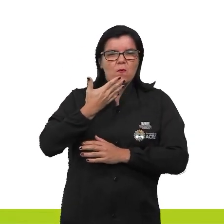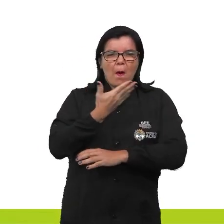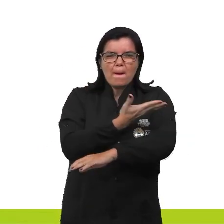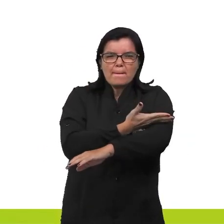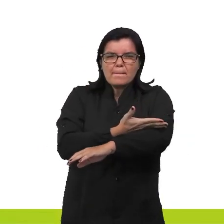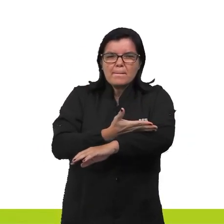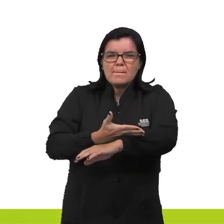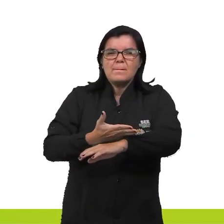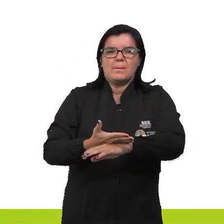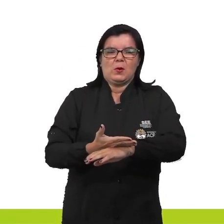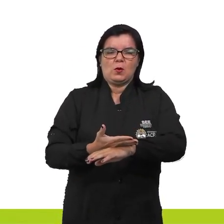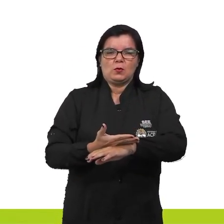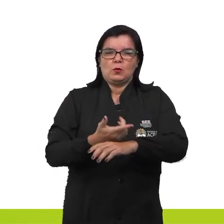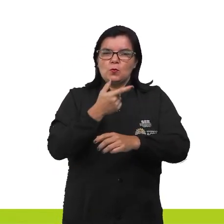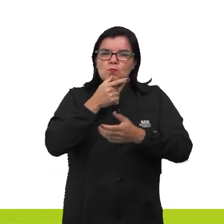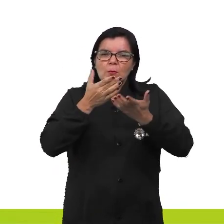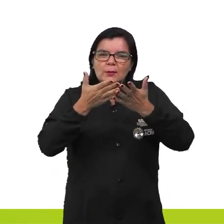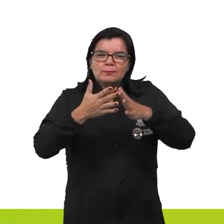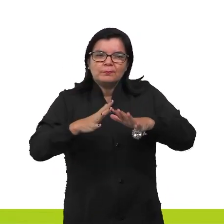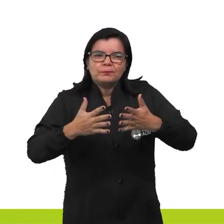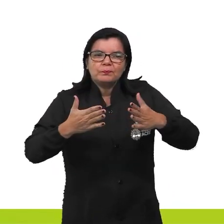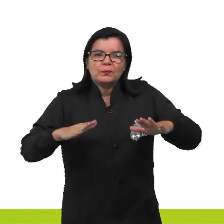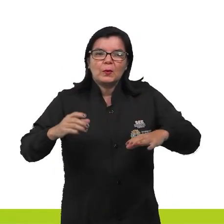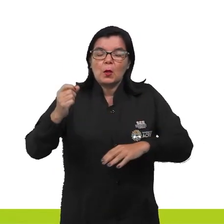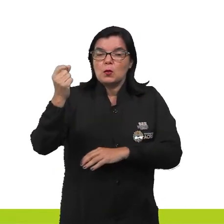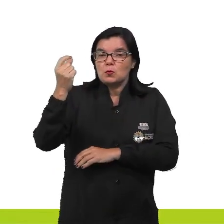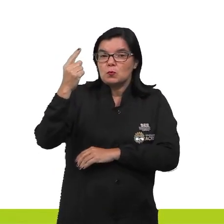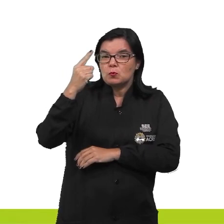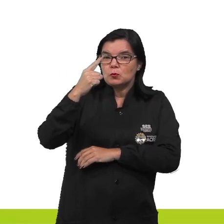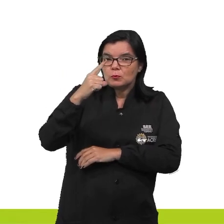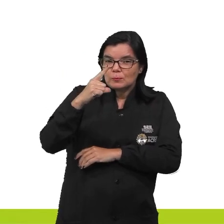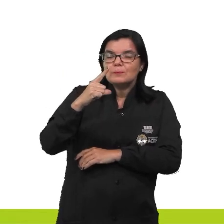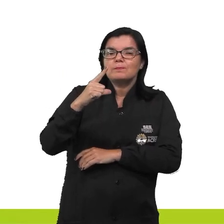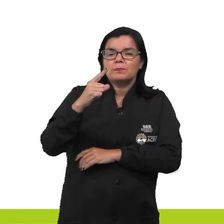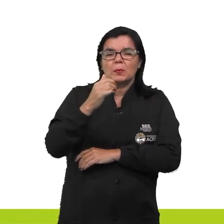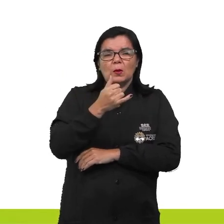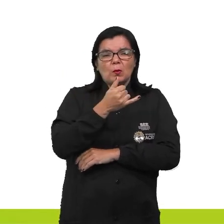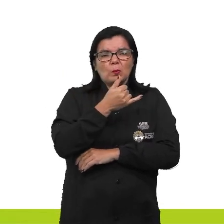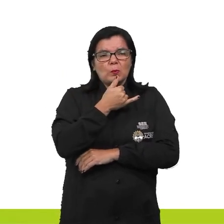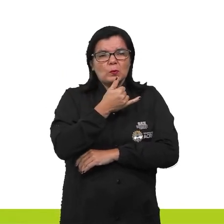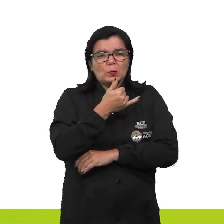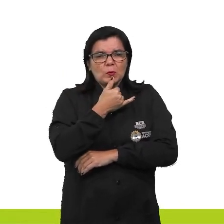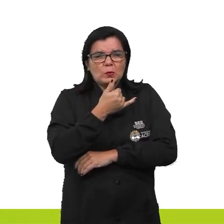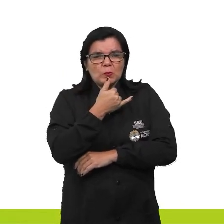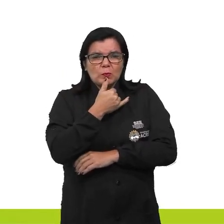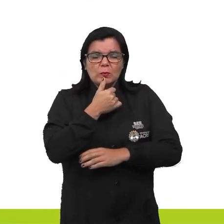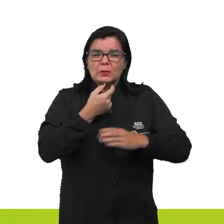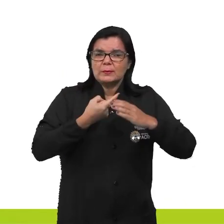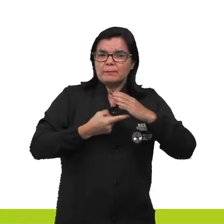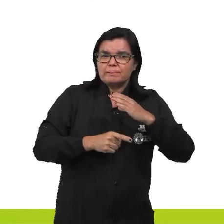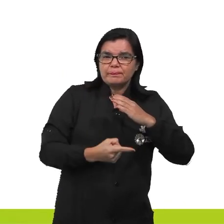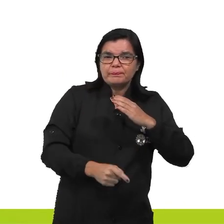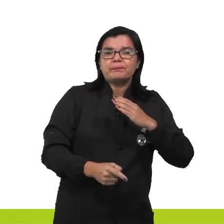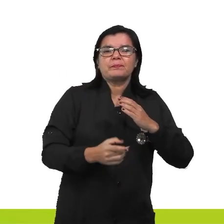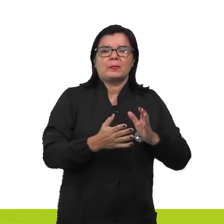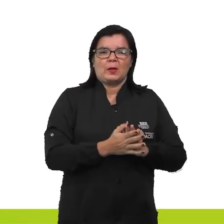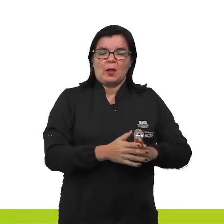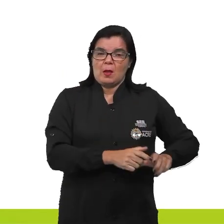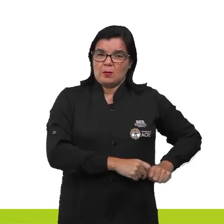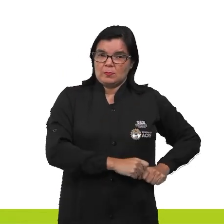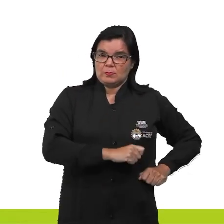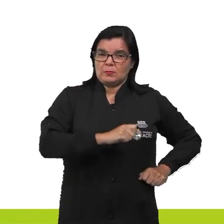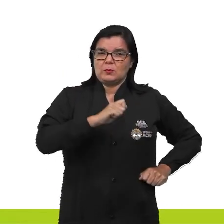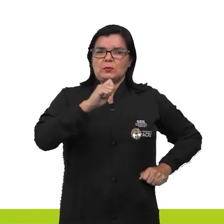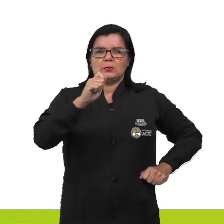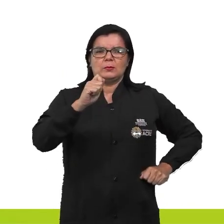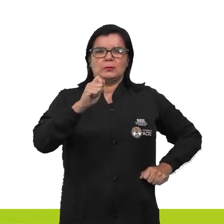das areias que bordam o mar, nos olhos azuis tristes das águas profundas.